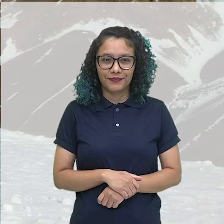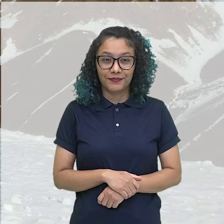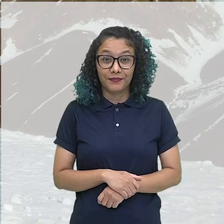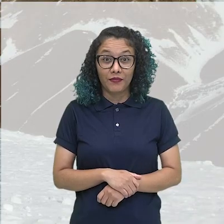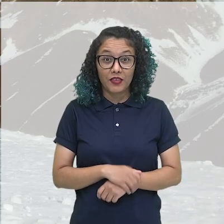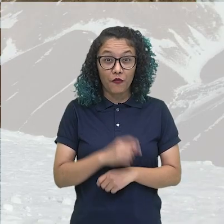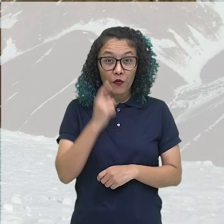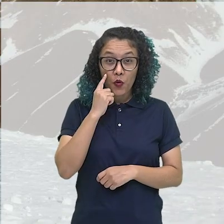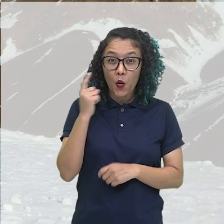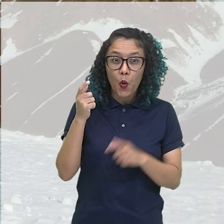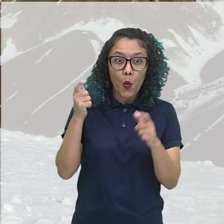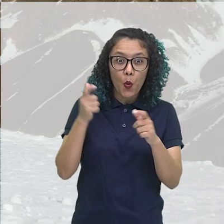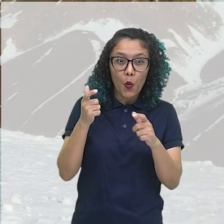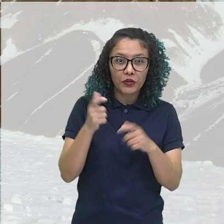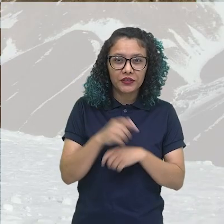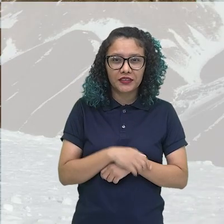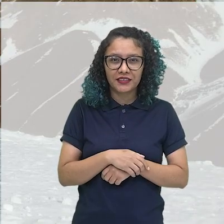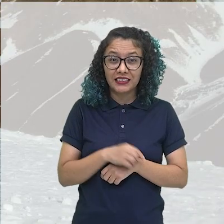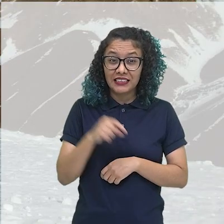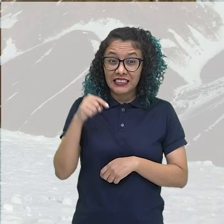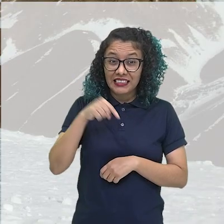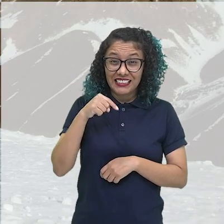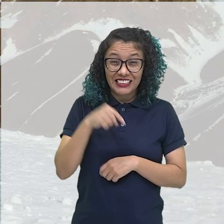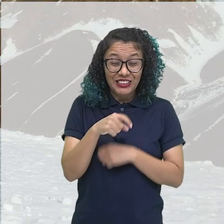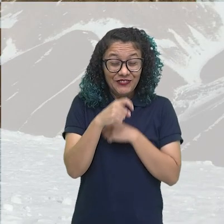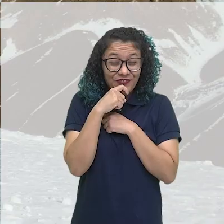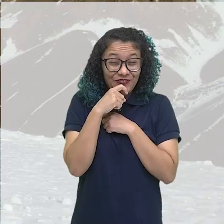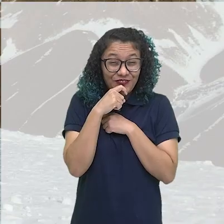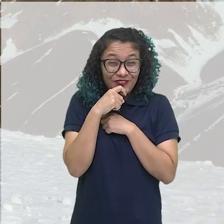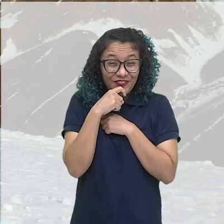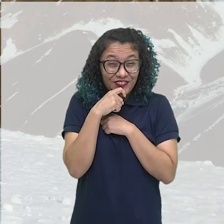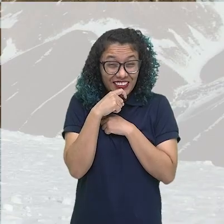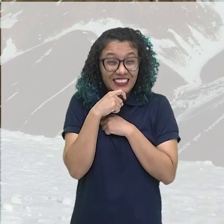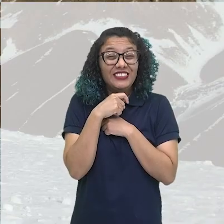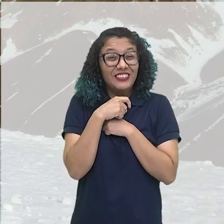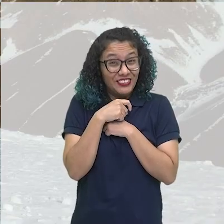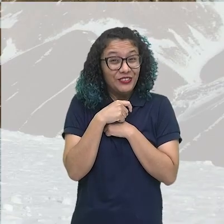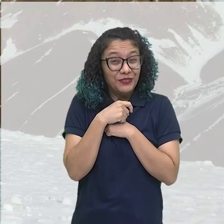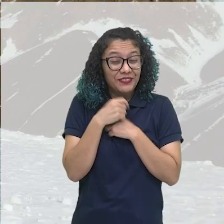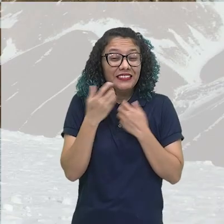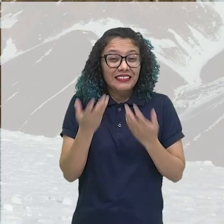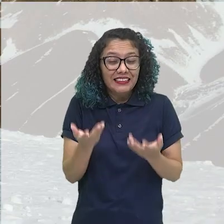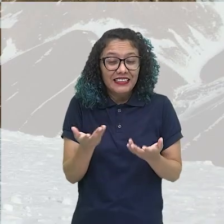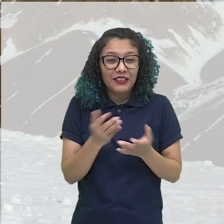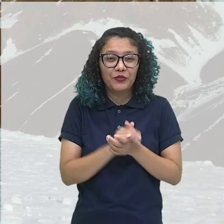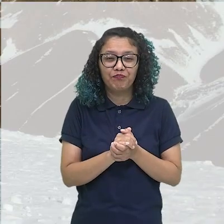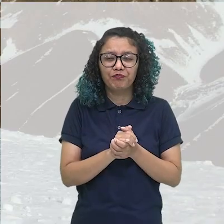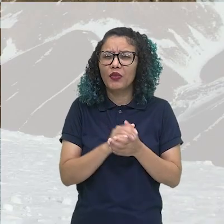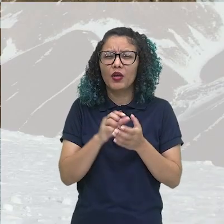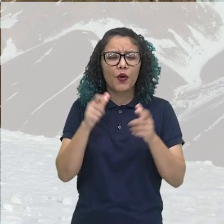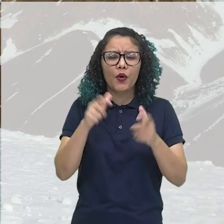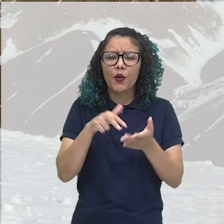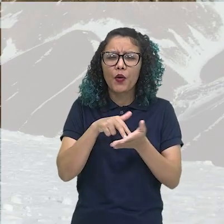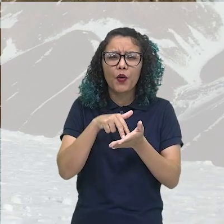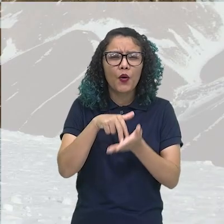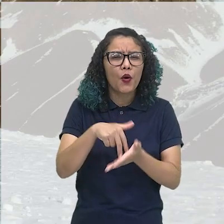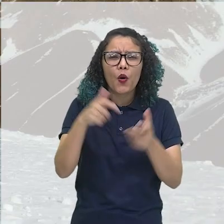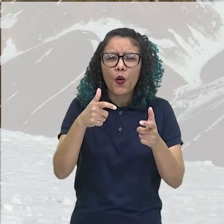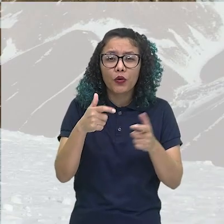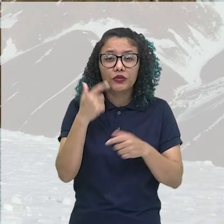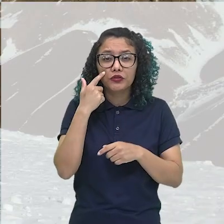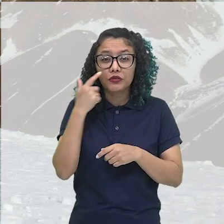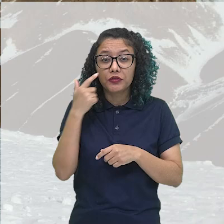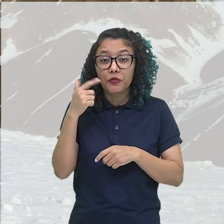Vejam vocês onde é que eu estou, ó, tá fazendo inclusive muito frio aqui em cima. Olha só, eu estou aqui num conjunto